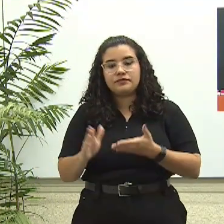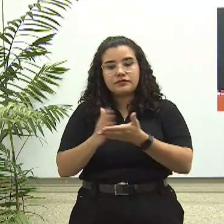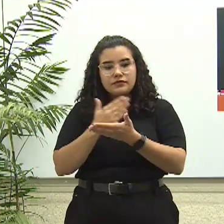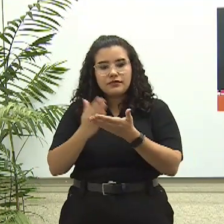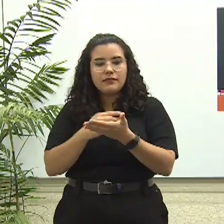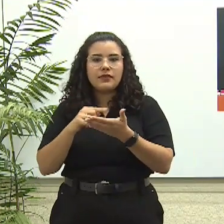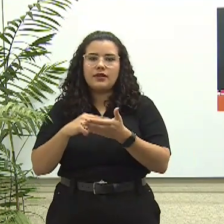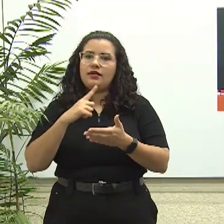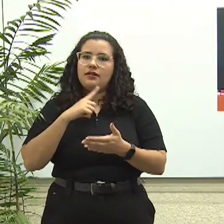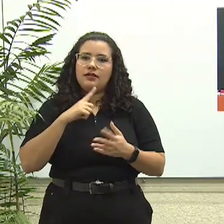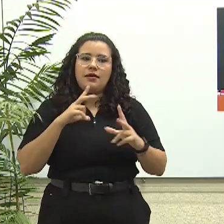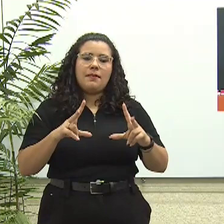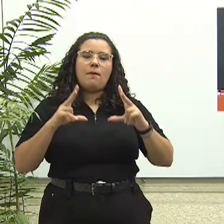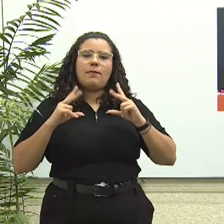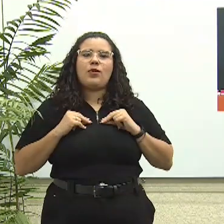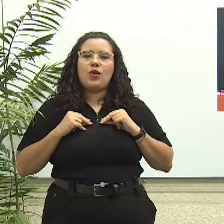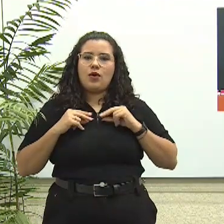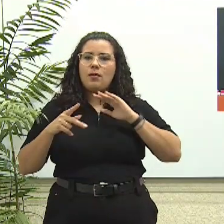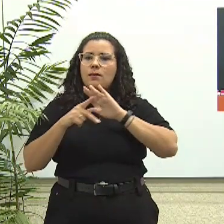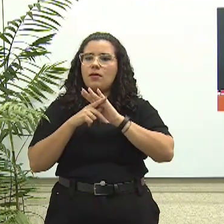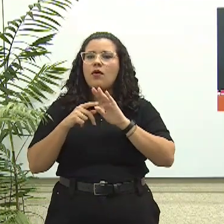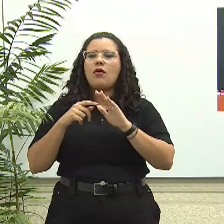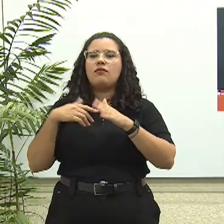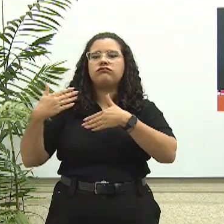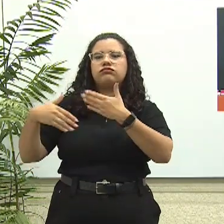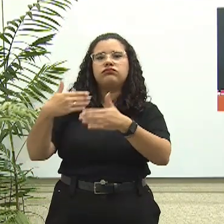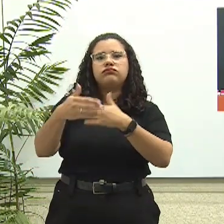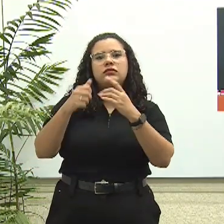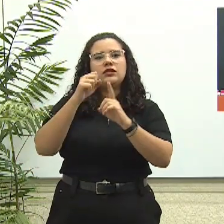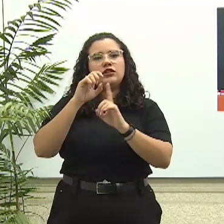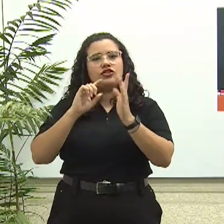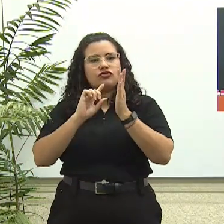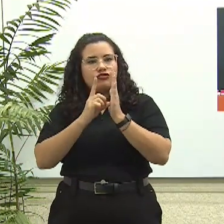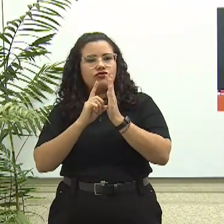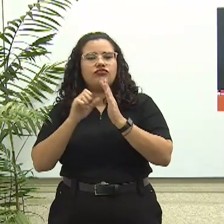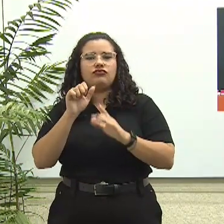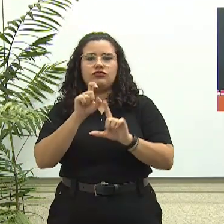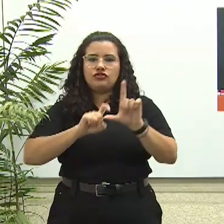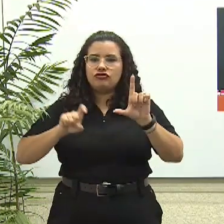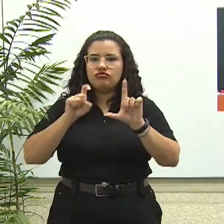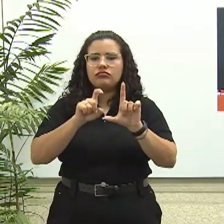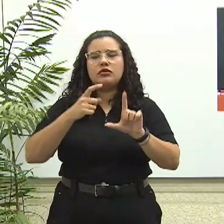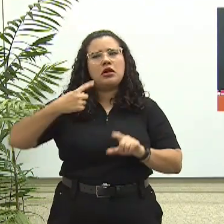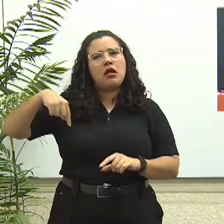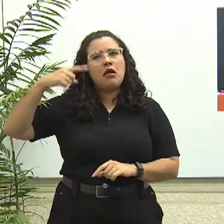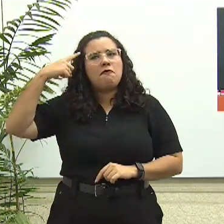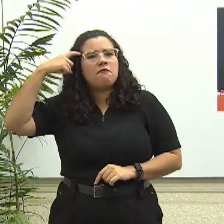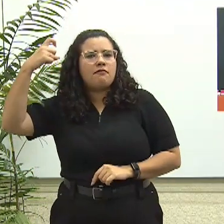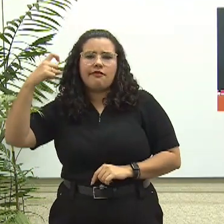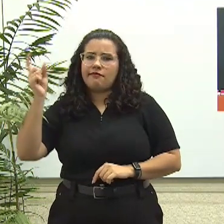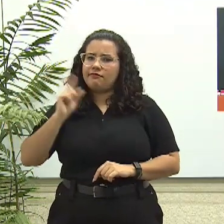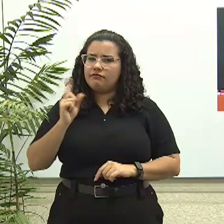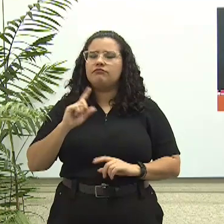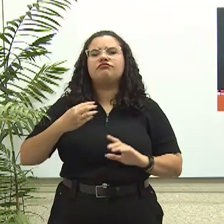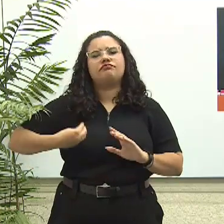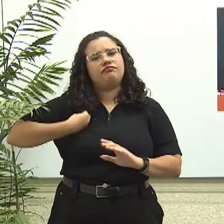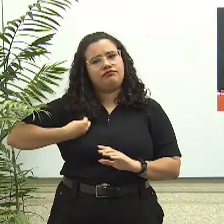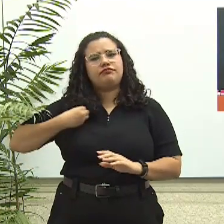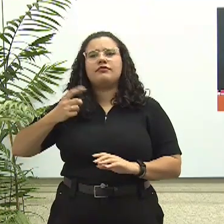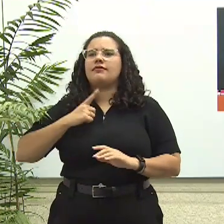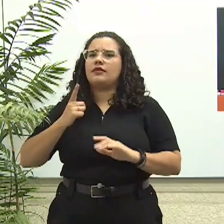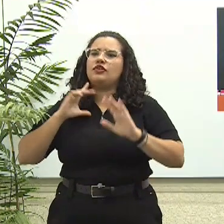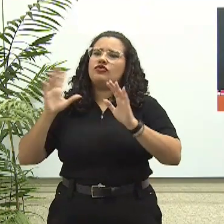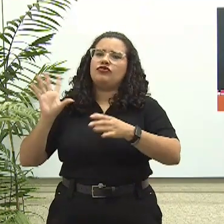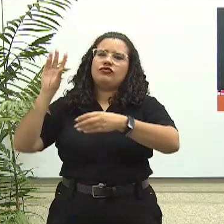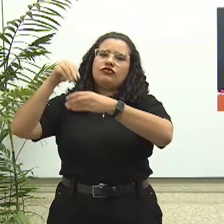apropria da categoria colonialismo digital é uma não somos nós que inventamos o termo é um termo que tá presente no campo há